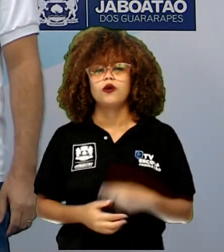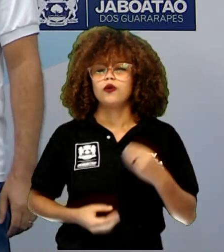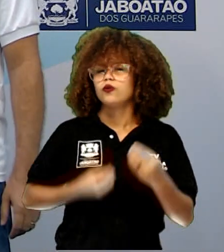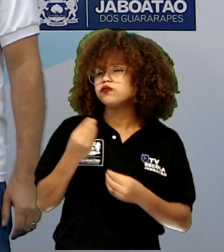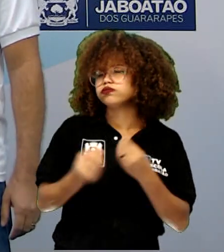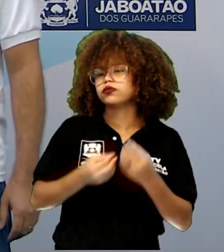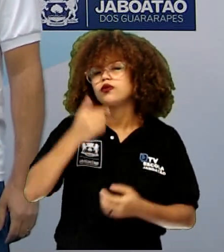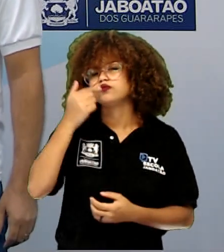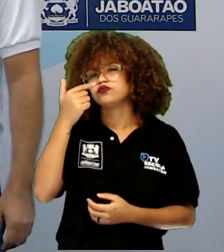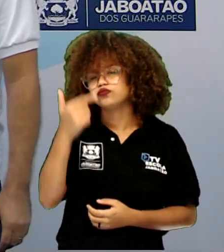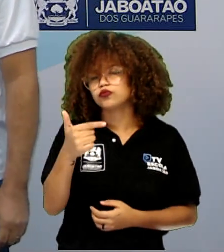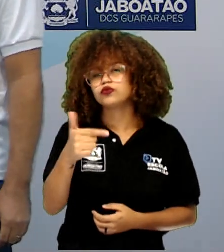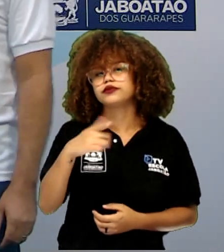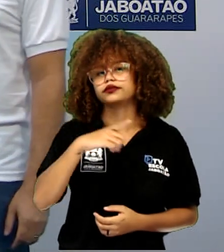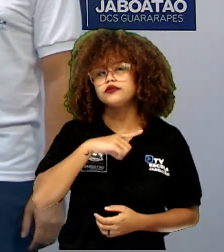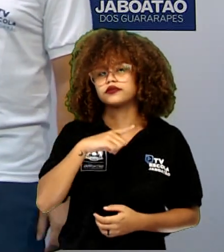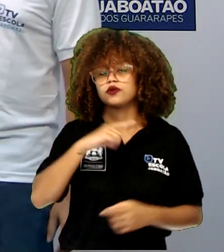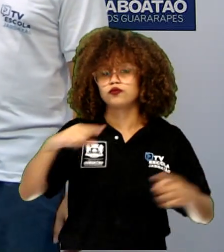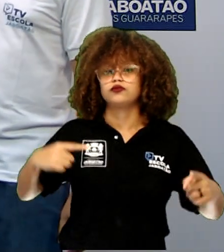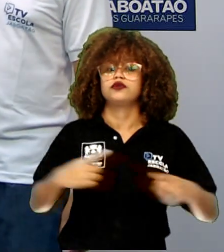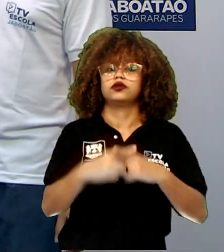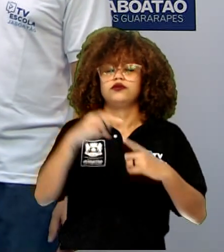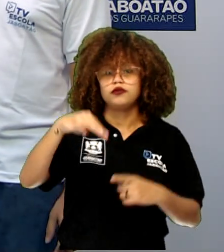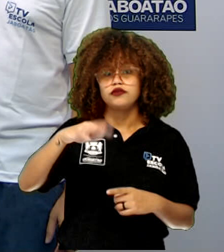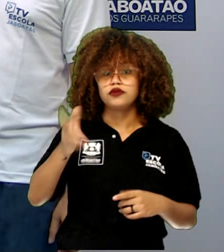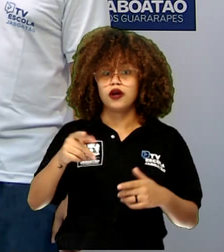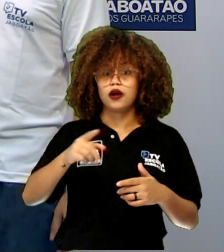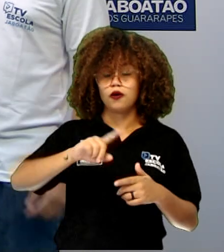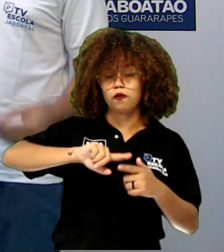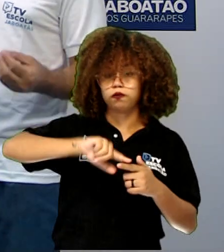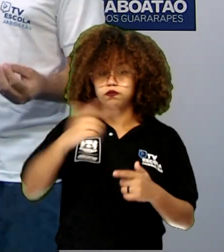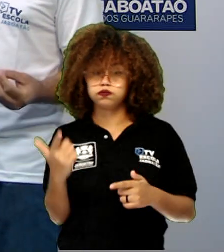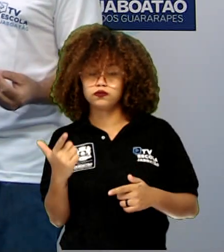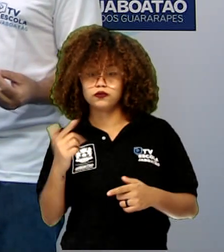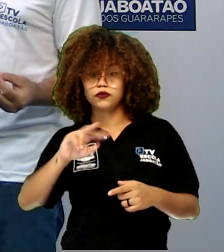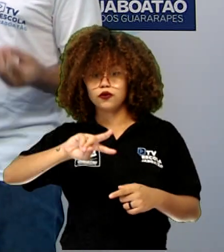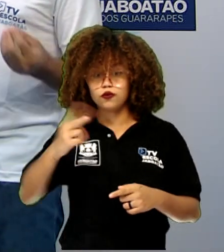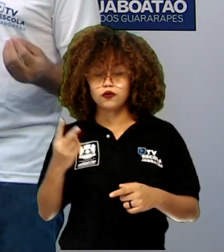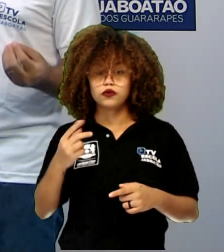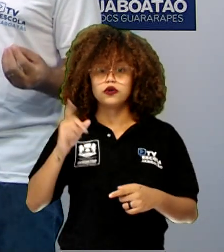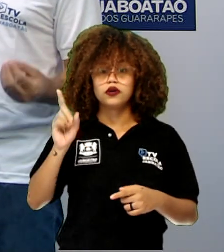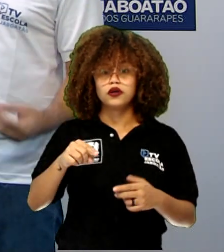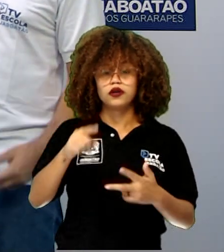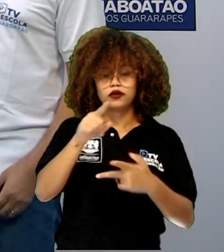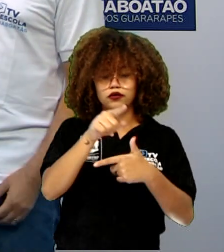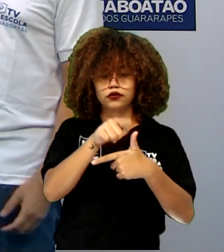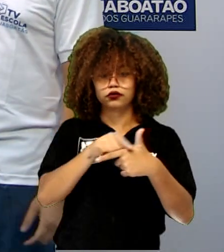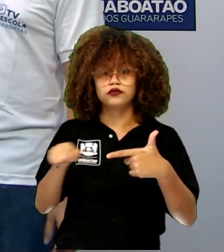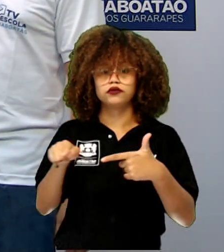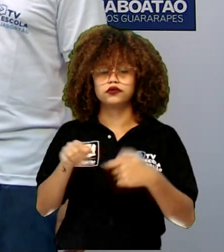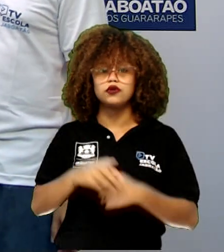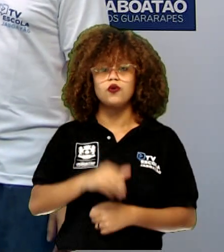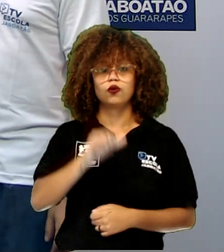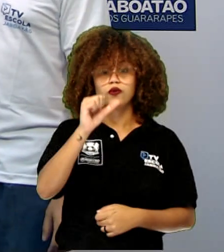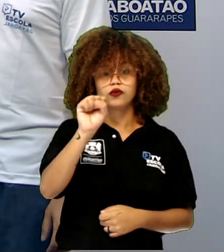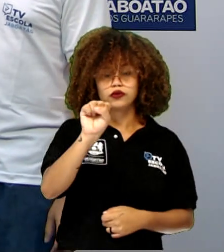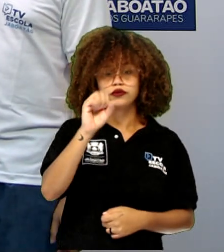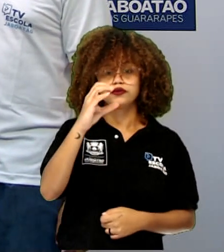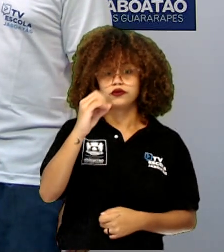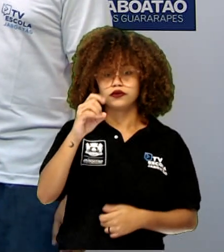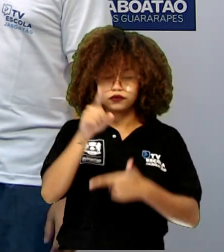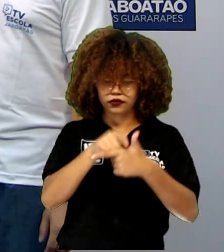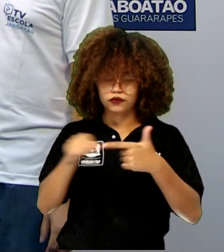dois está multiplicando aqui 1 m ele passa dividindo 20 x 4 da 80 e oitenta dividido por dois